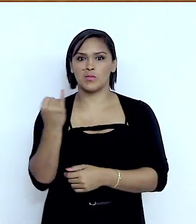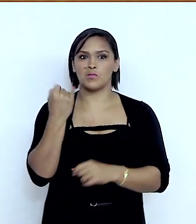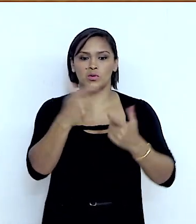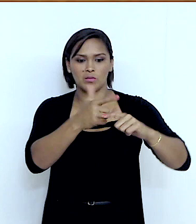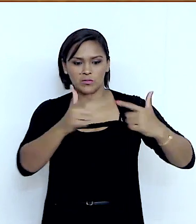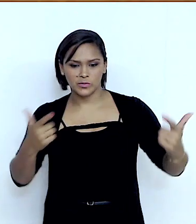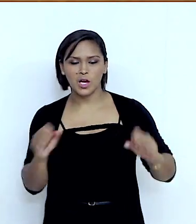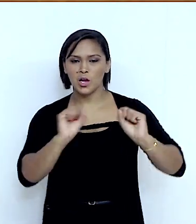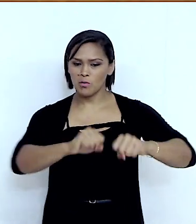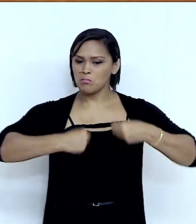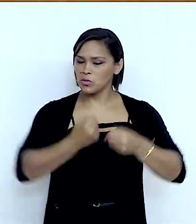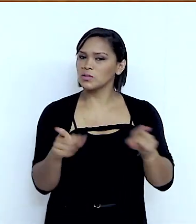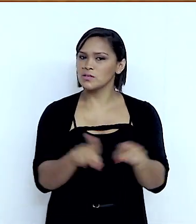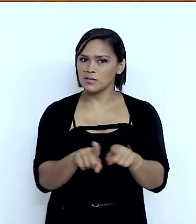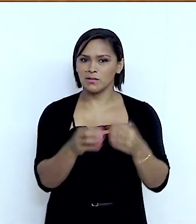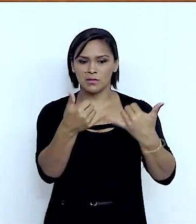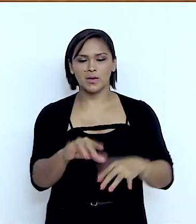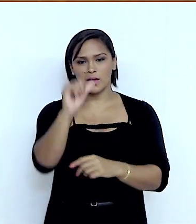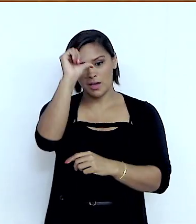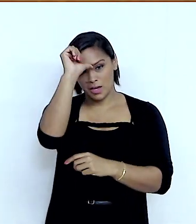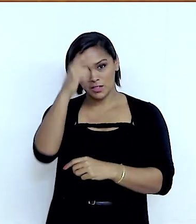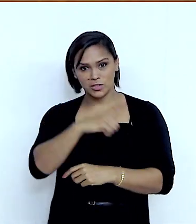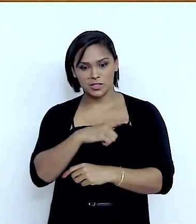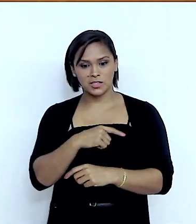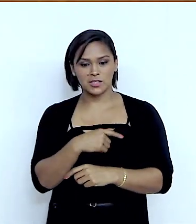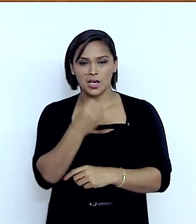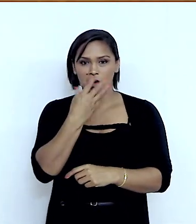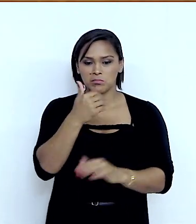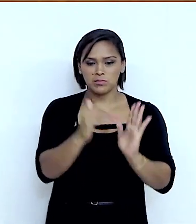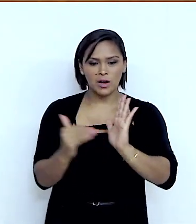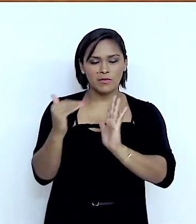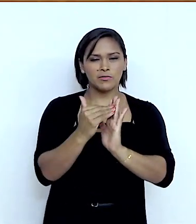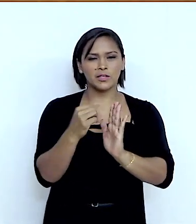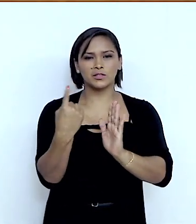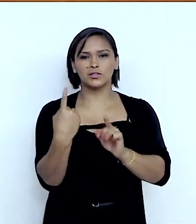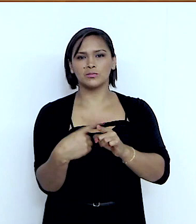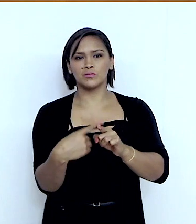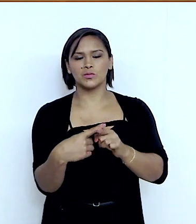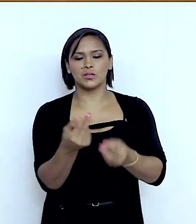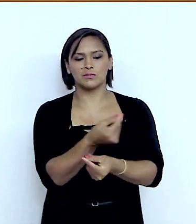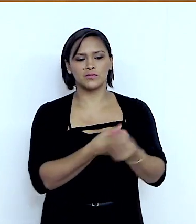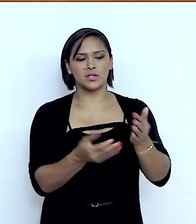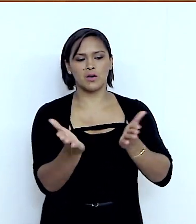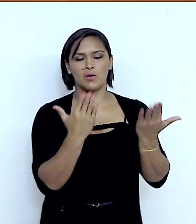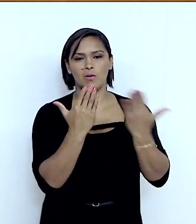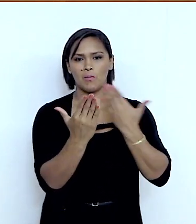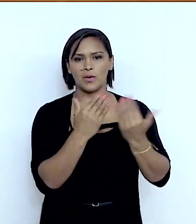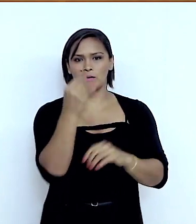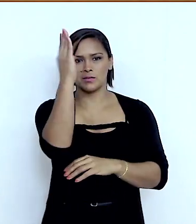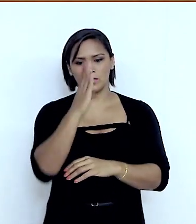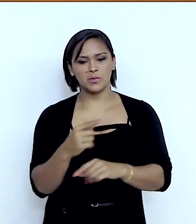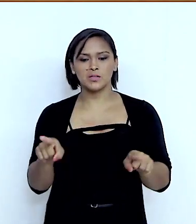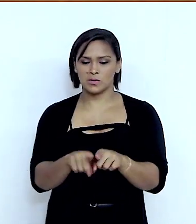gigantes que com potencial enorme ainda tem uma vantagem muito grande com ela para nós é isso também